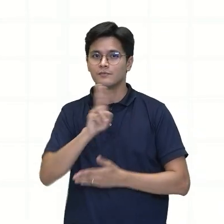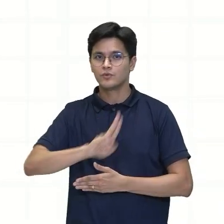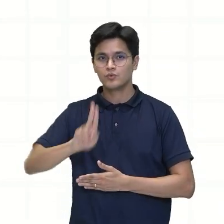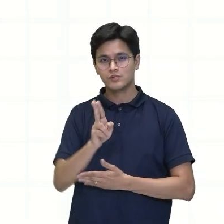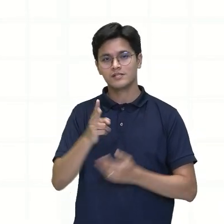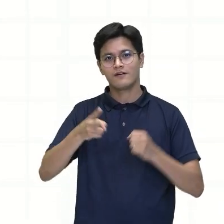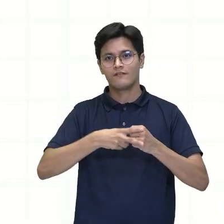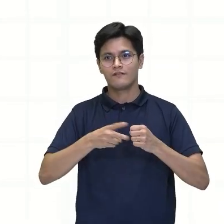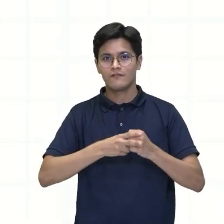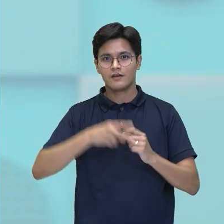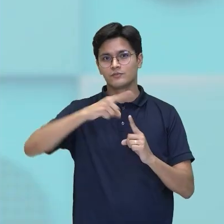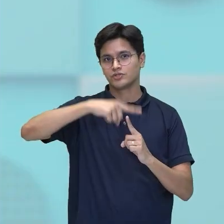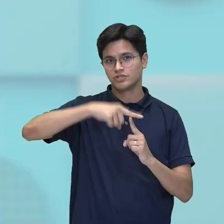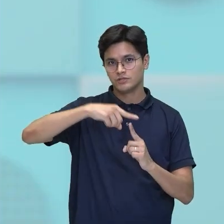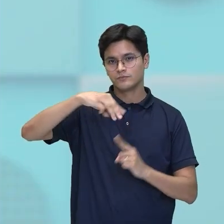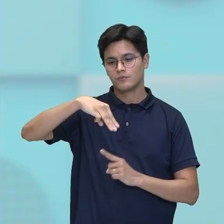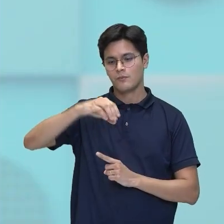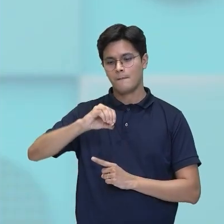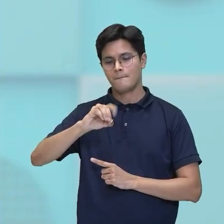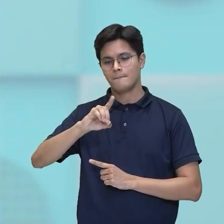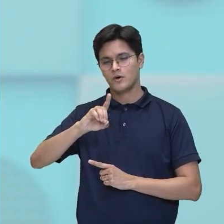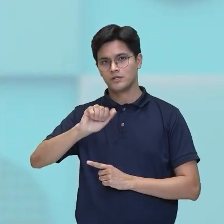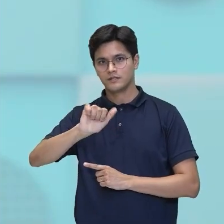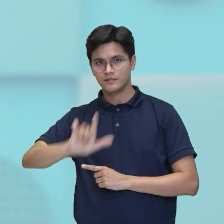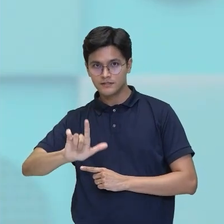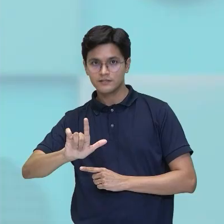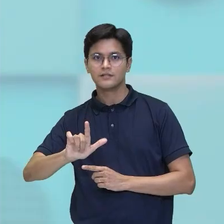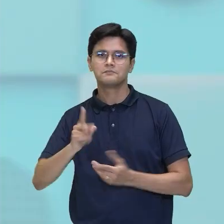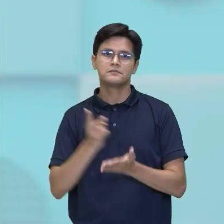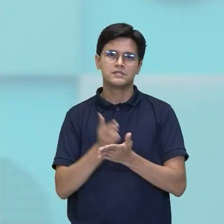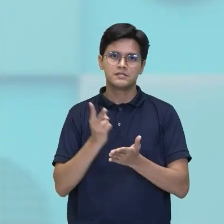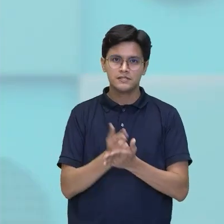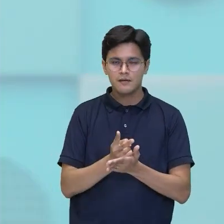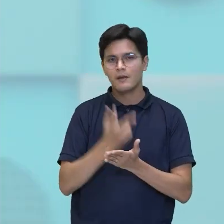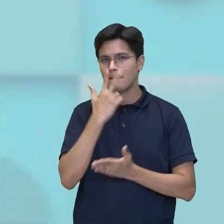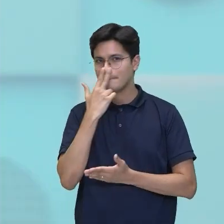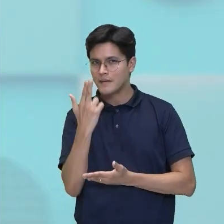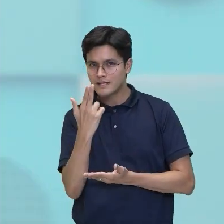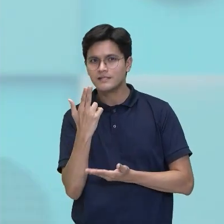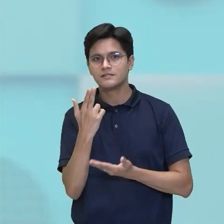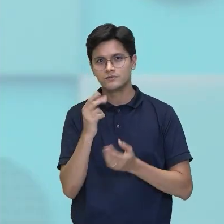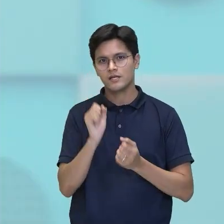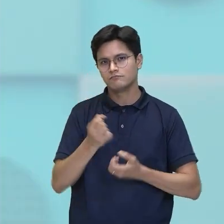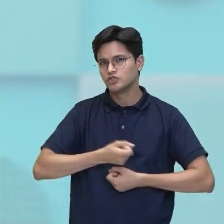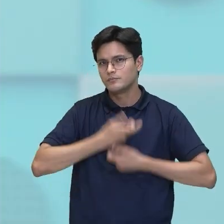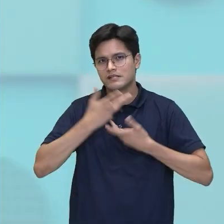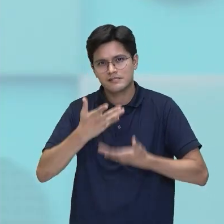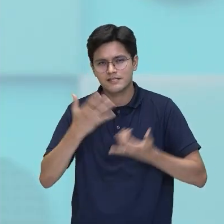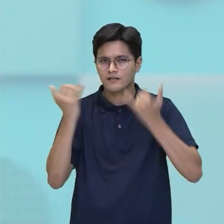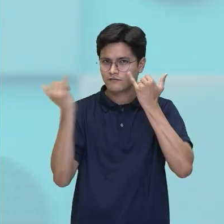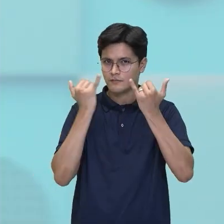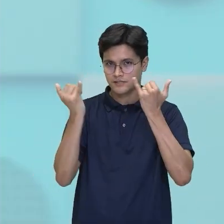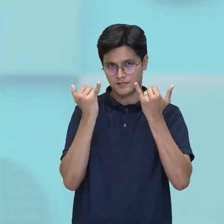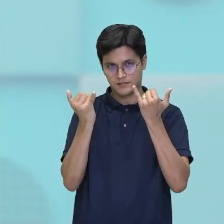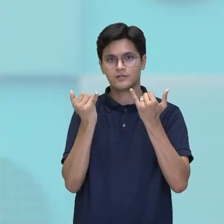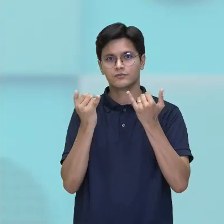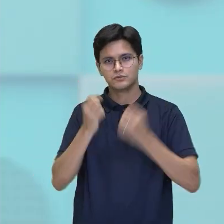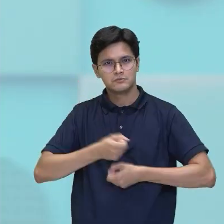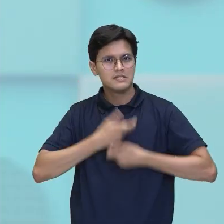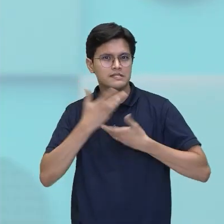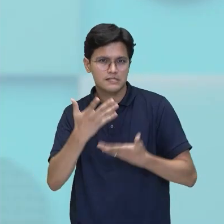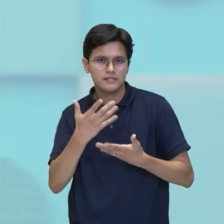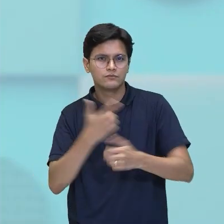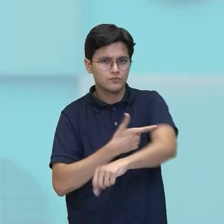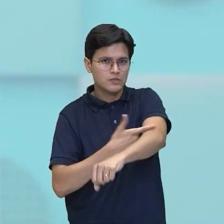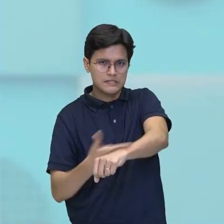modal, eu sempre vou parecer um pouco melhor, né? Vou passar uma informação, né? Ou fazer um pedido, como é o caso aqui, de uma forma mais